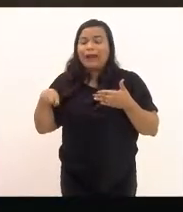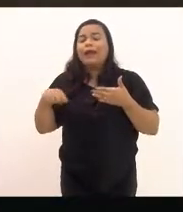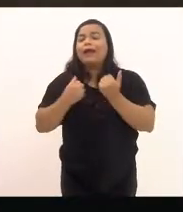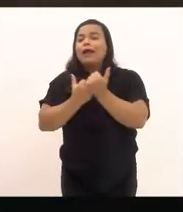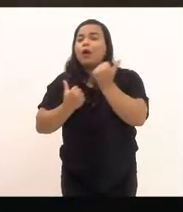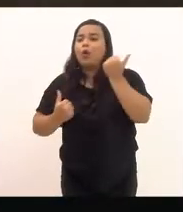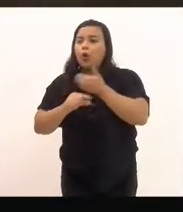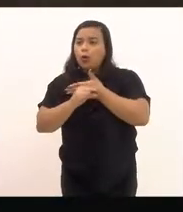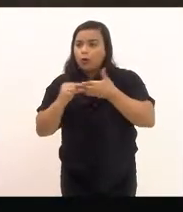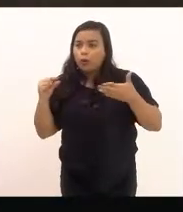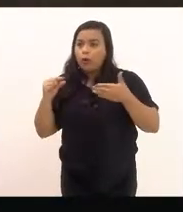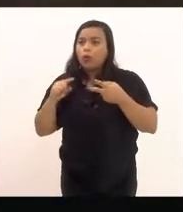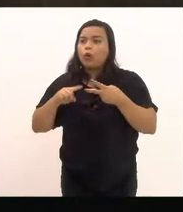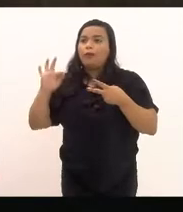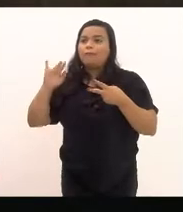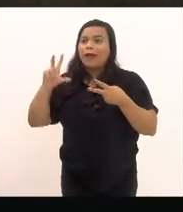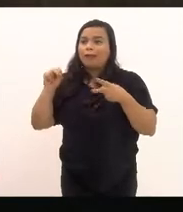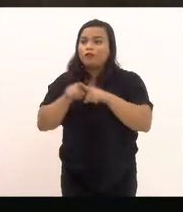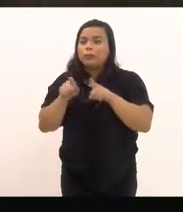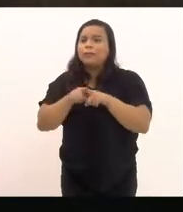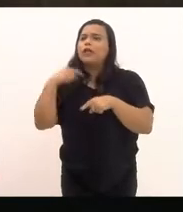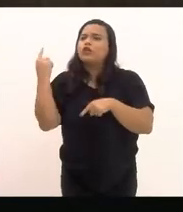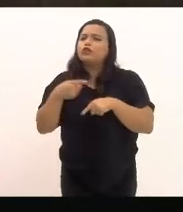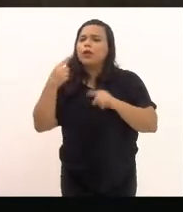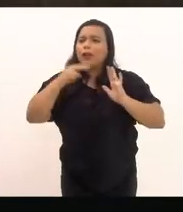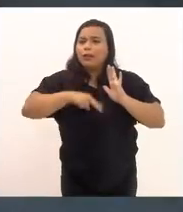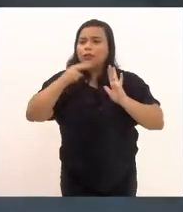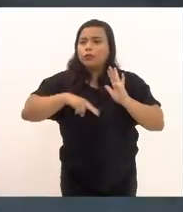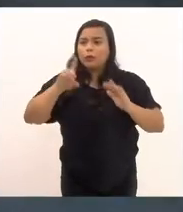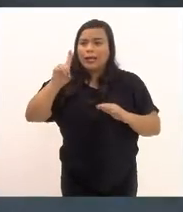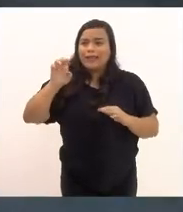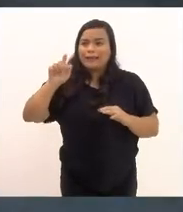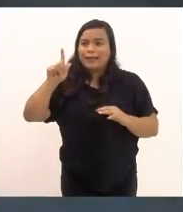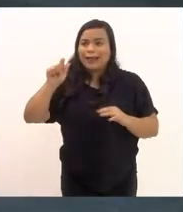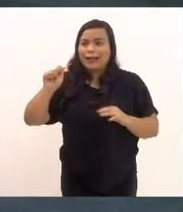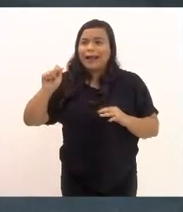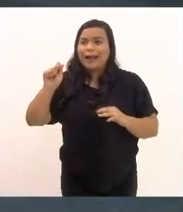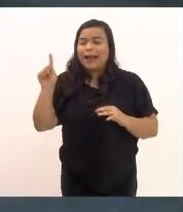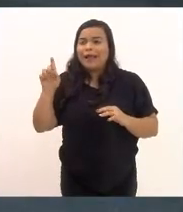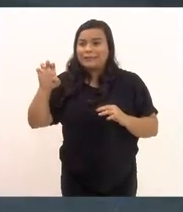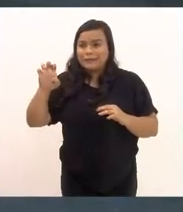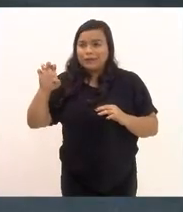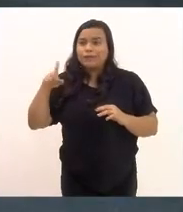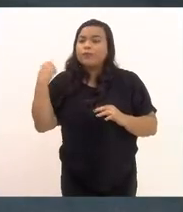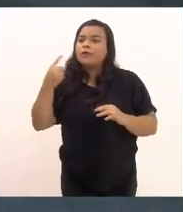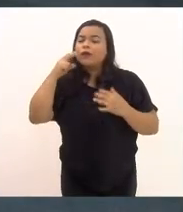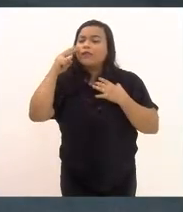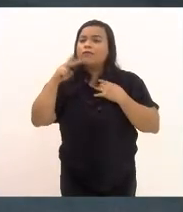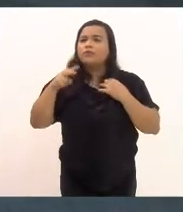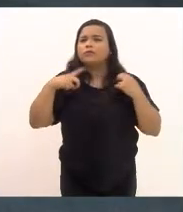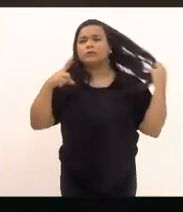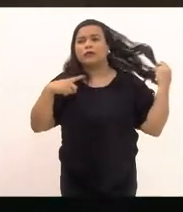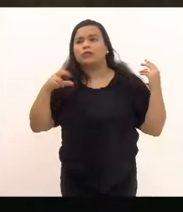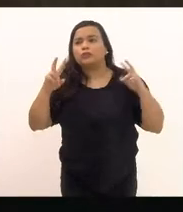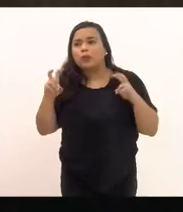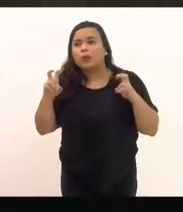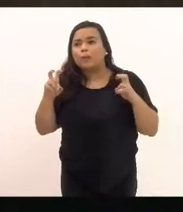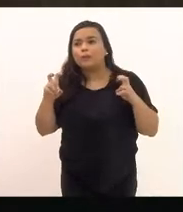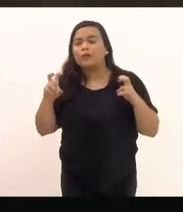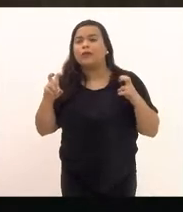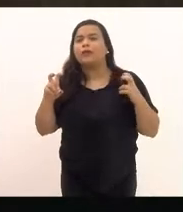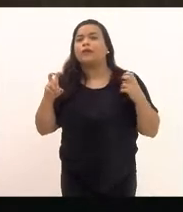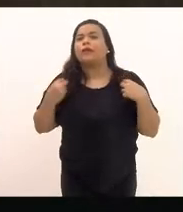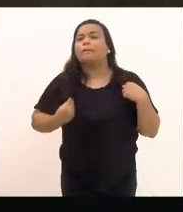da política de leitura no Degase. A gente conseguiu fazer uma correção dando precedência